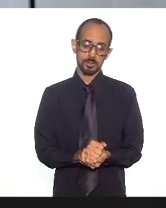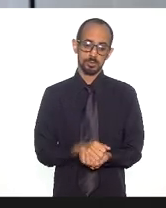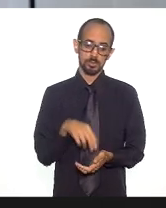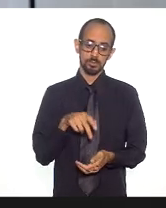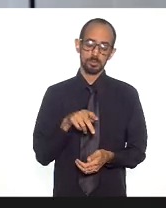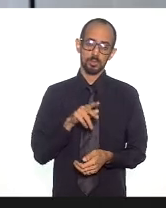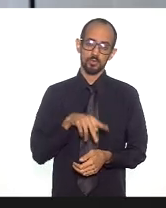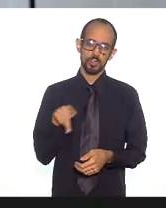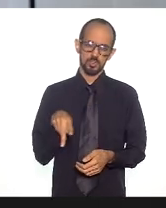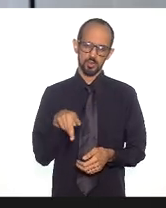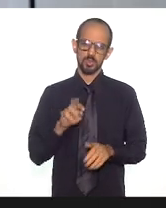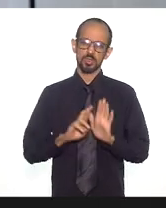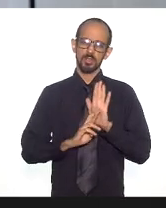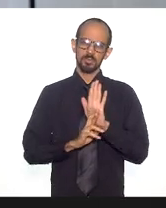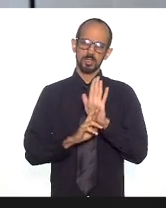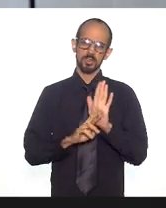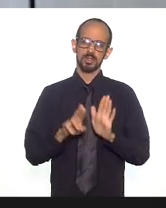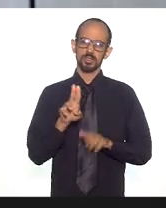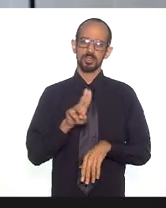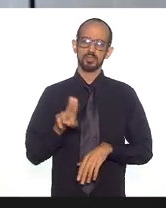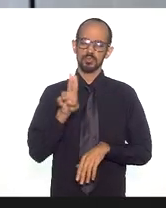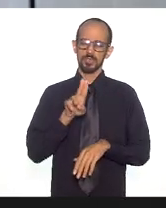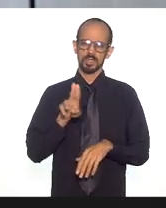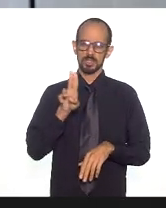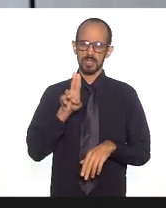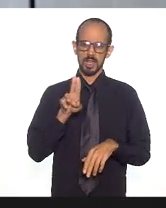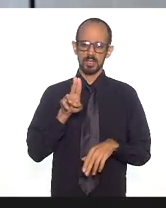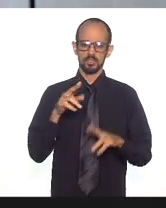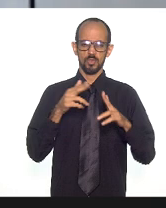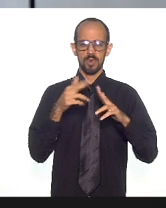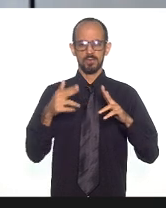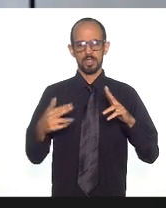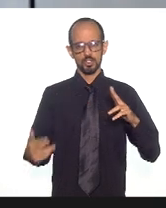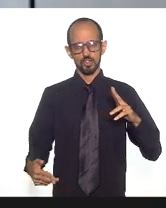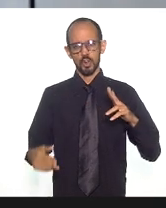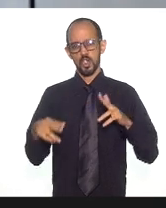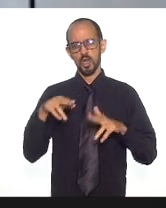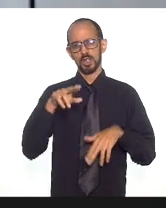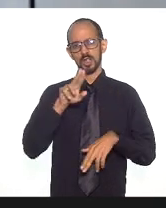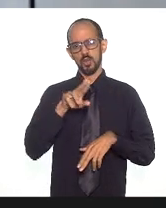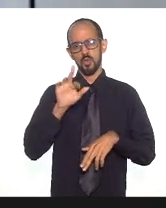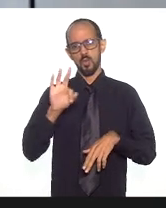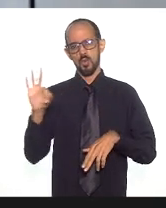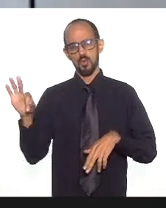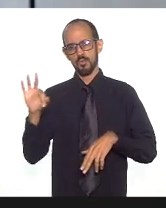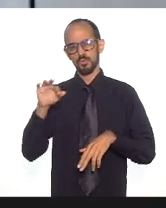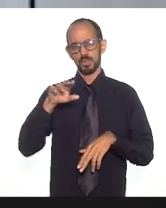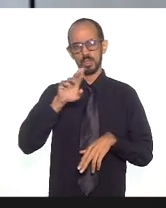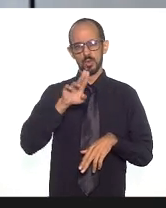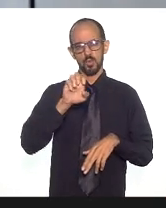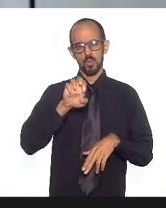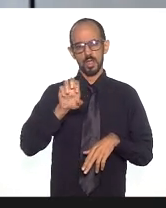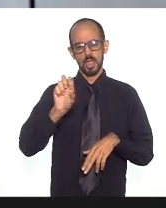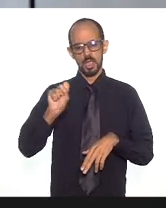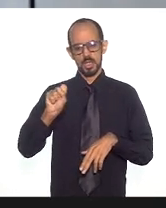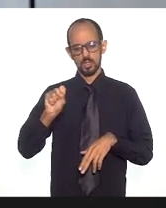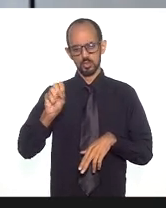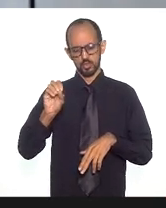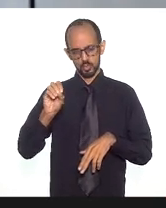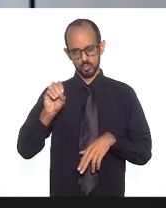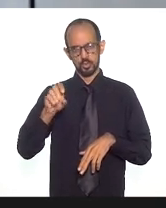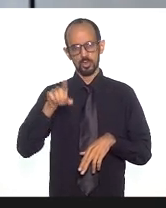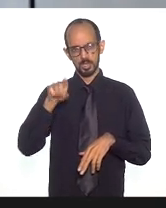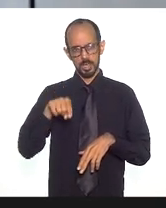os representantes das universidades, da UFRJ, da UF e da UESO, que são universidades